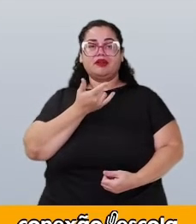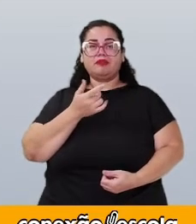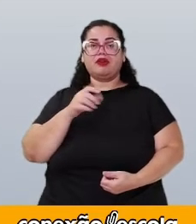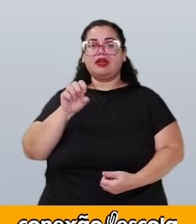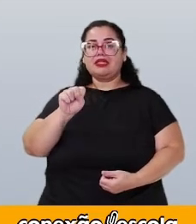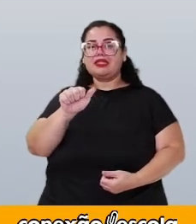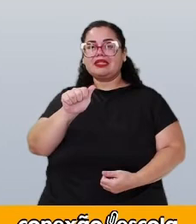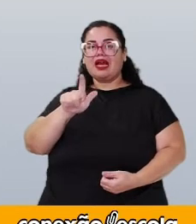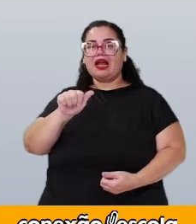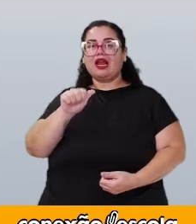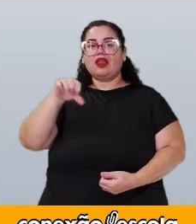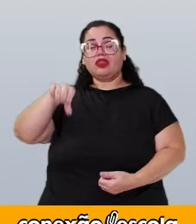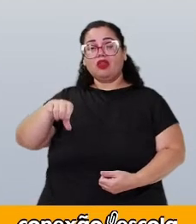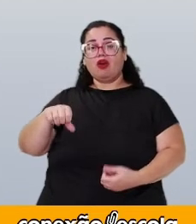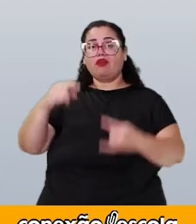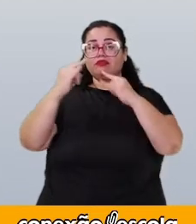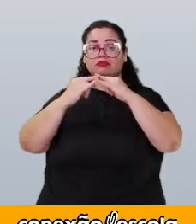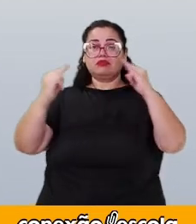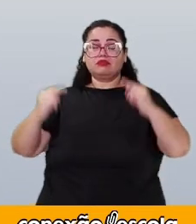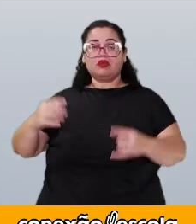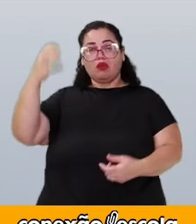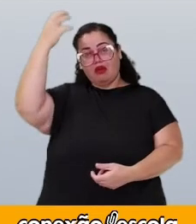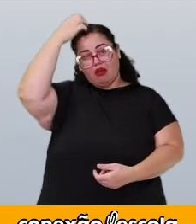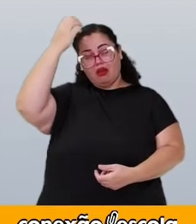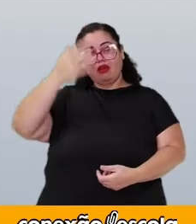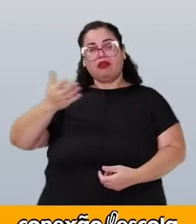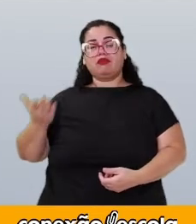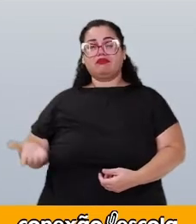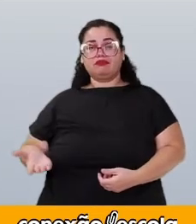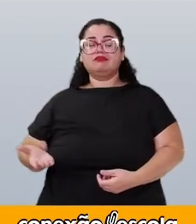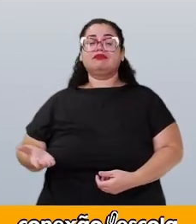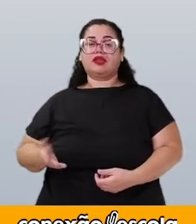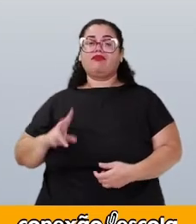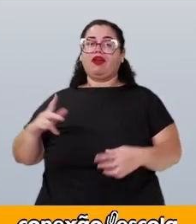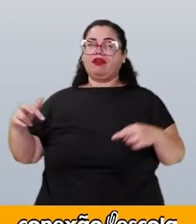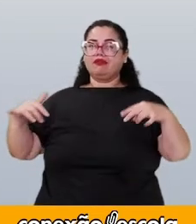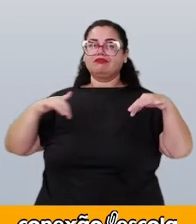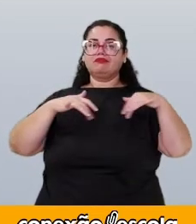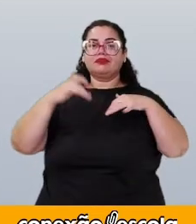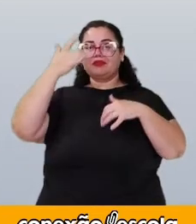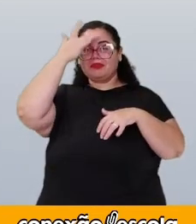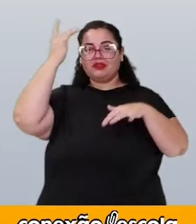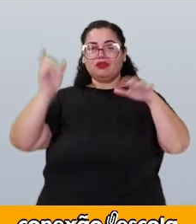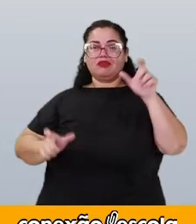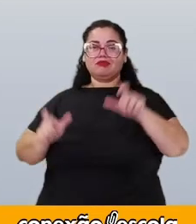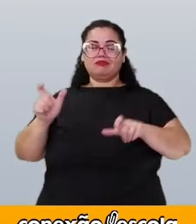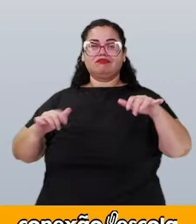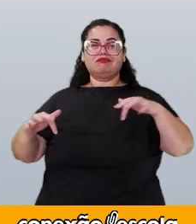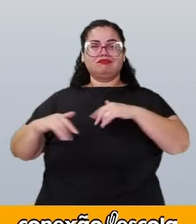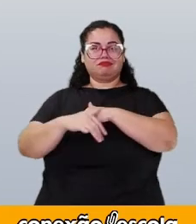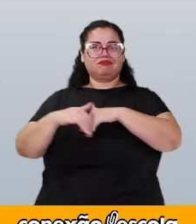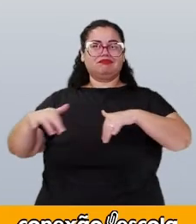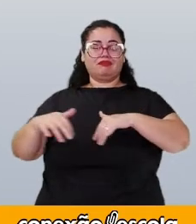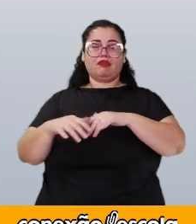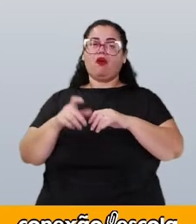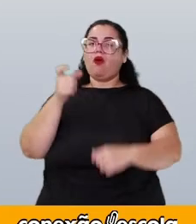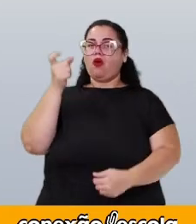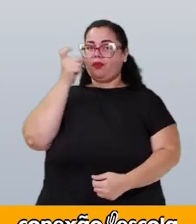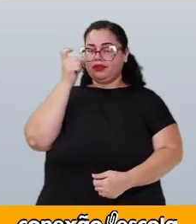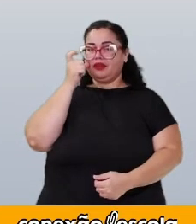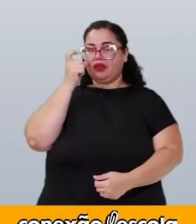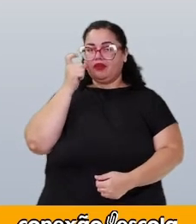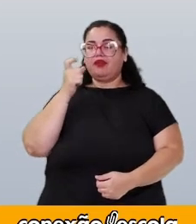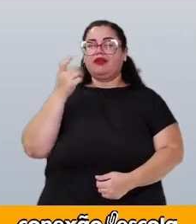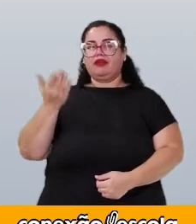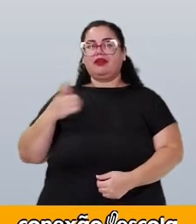Salão Nobre do Palácio do Rei Lear. E vão entrar alguns personagens. Observe que,